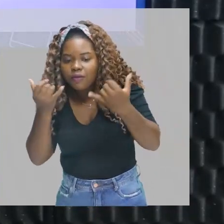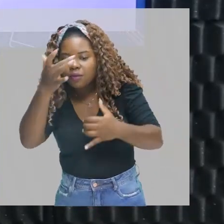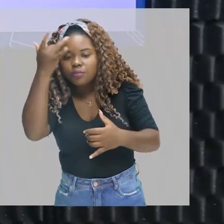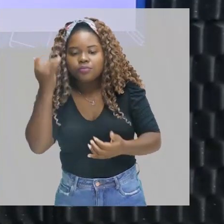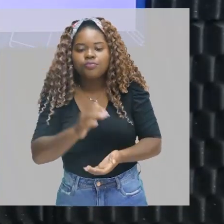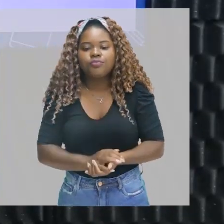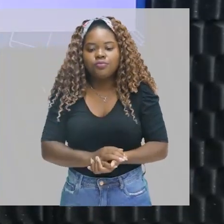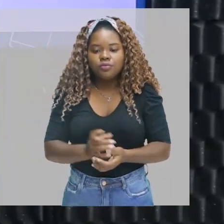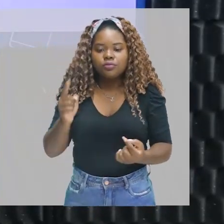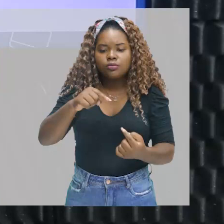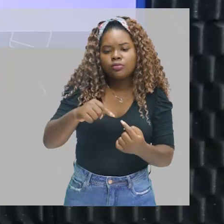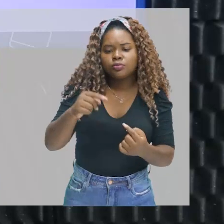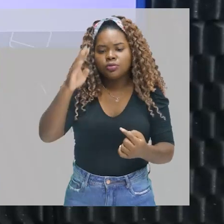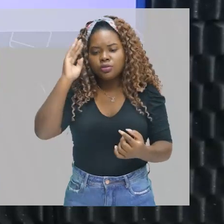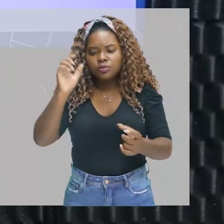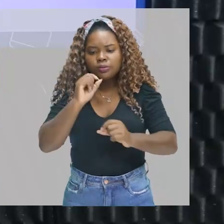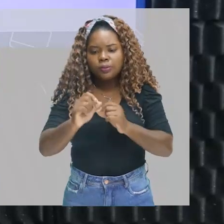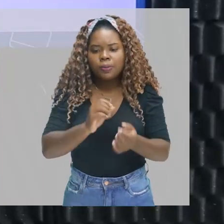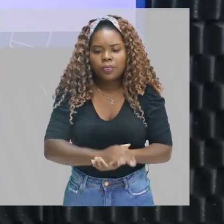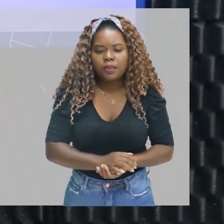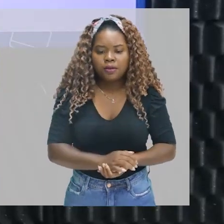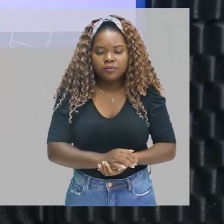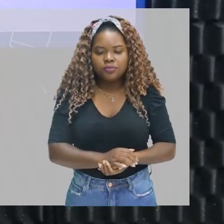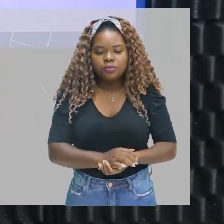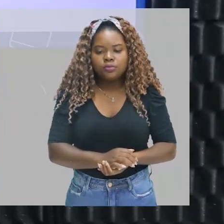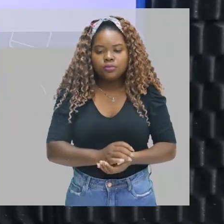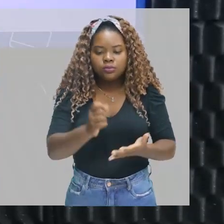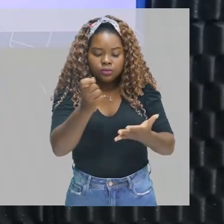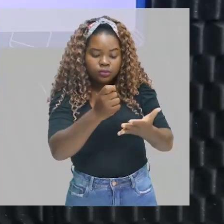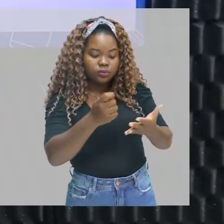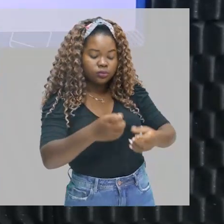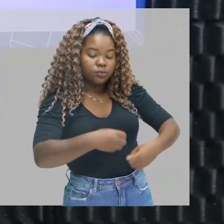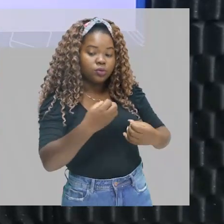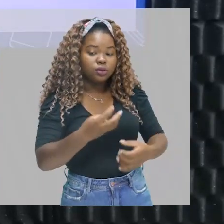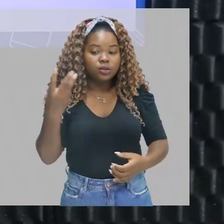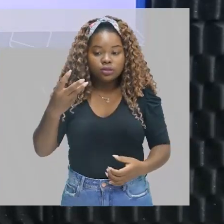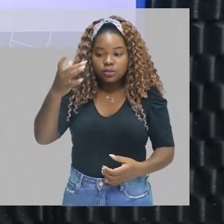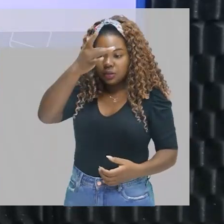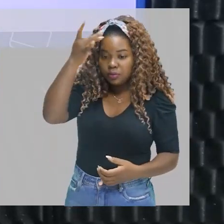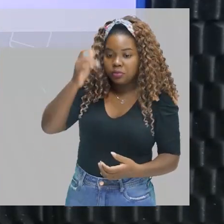comunicação, esse tipo de texto é escrito na terceira pessoa, ou no